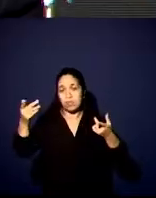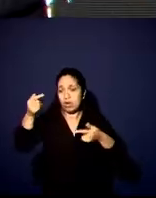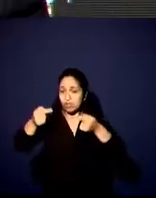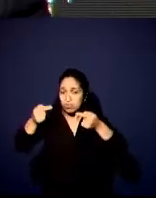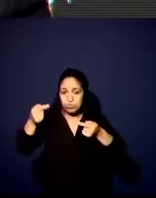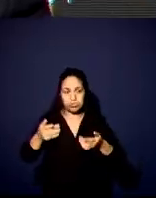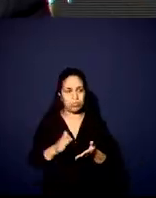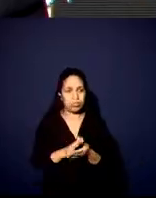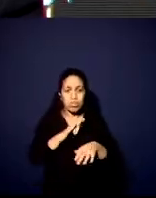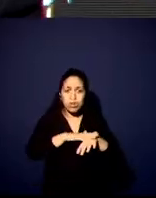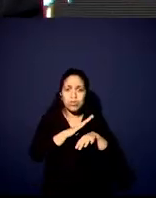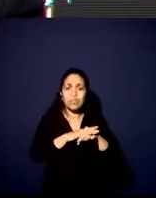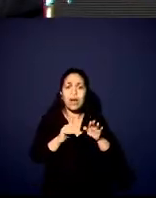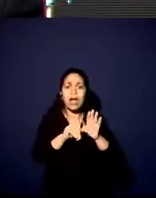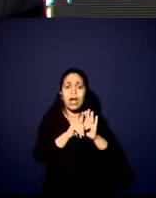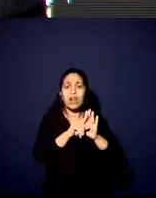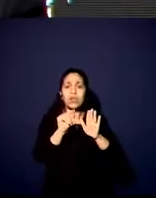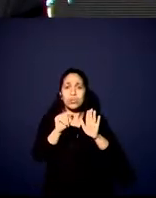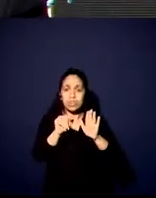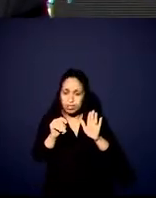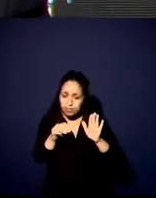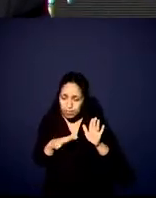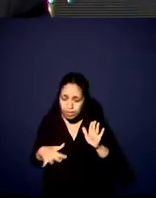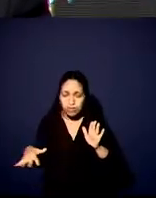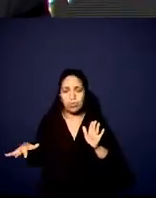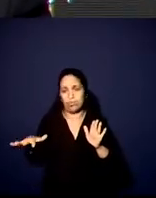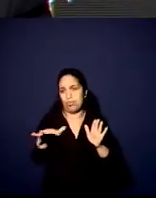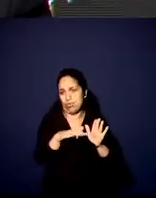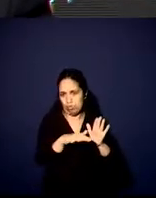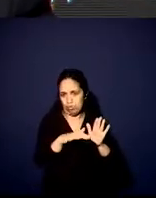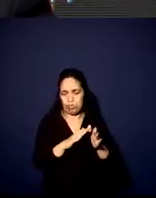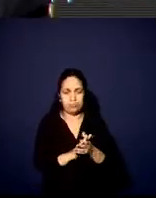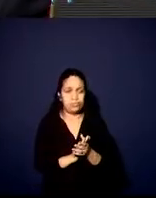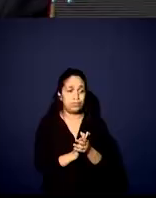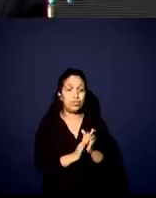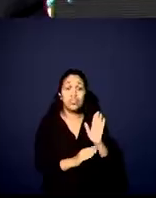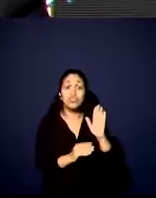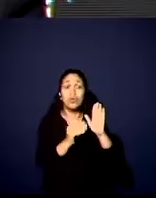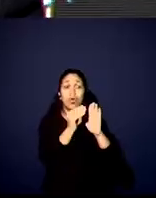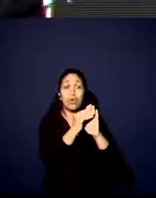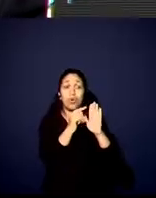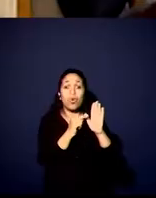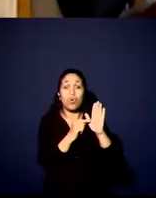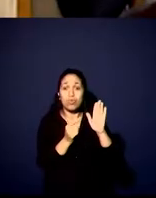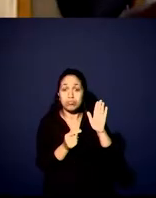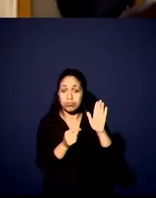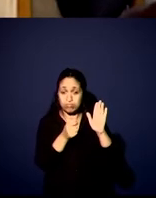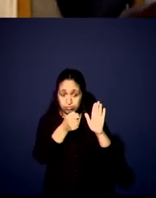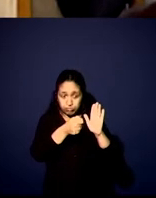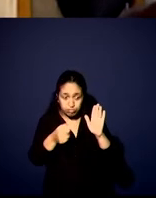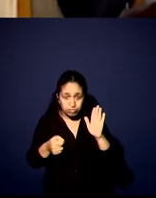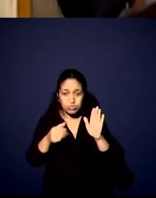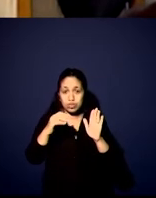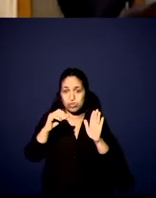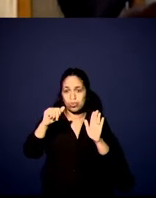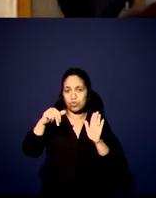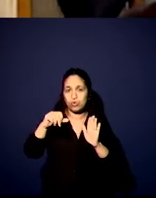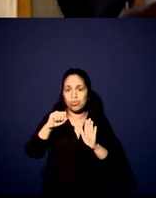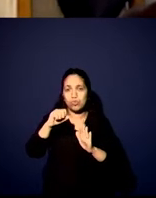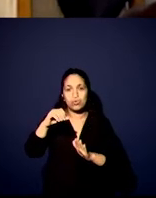elegiza a gente legisla para um todo quando a gente colocou que a função de arbitrar a questão dos consórcios ali